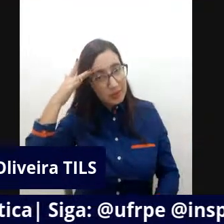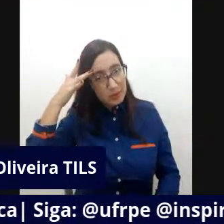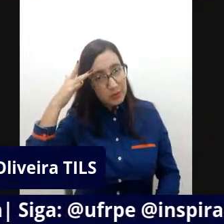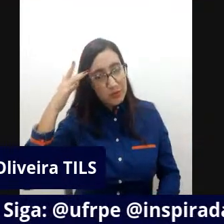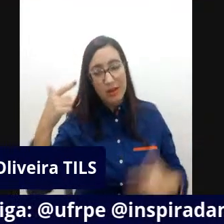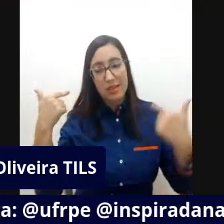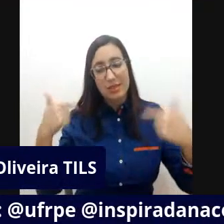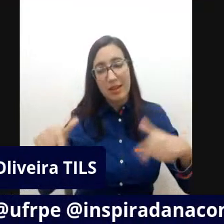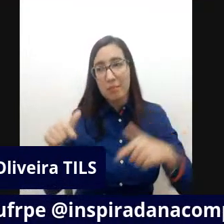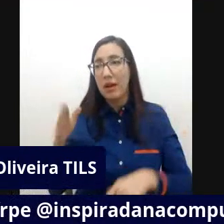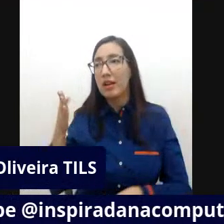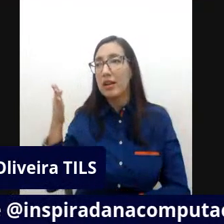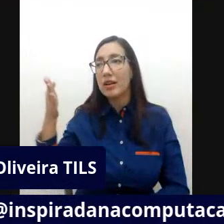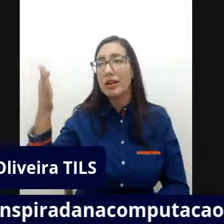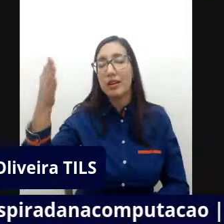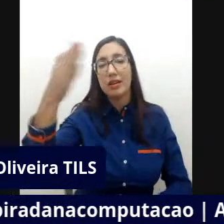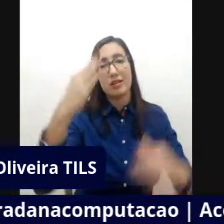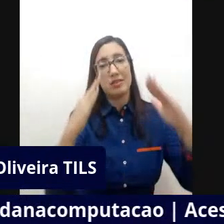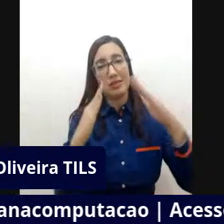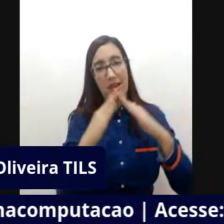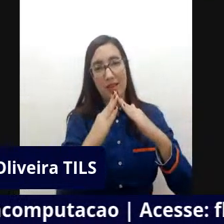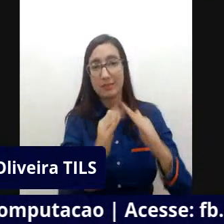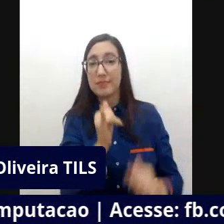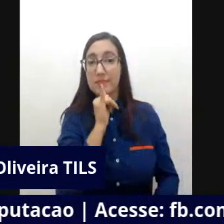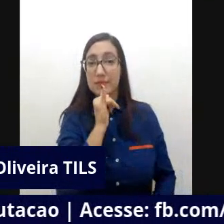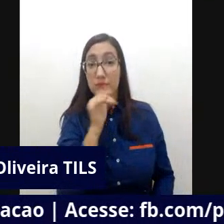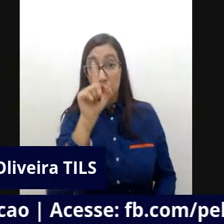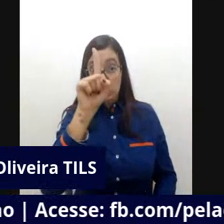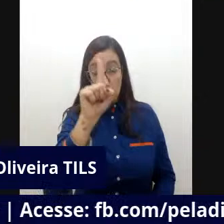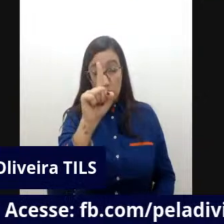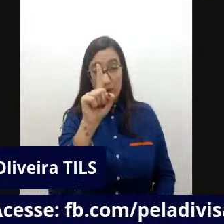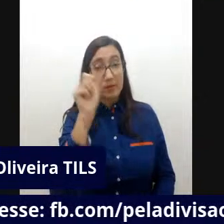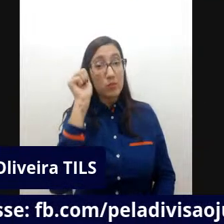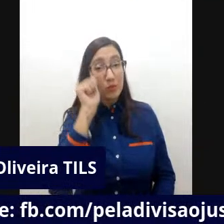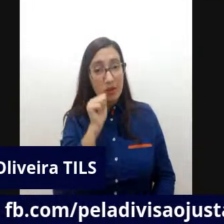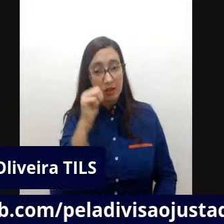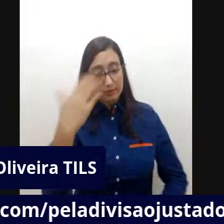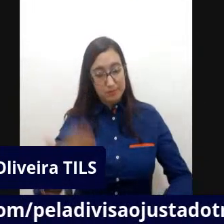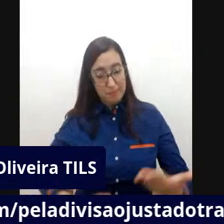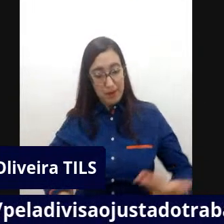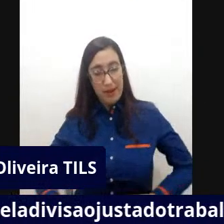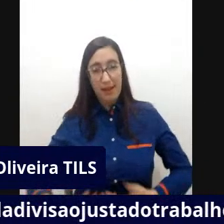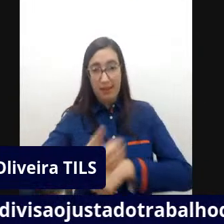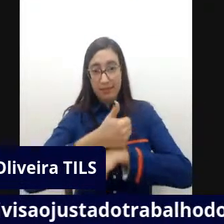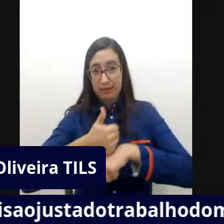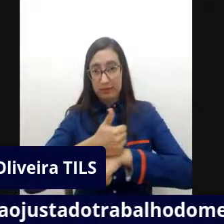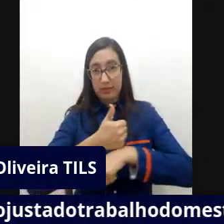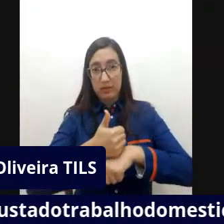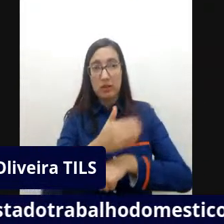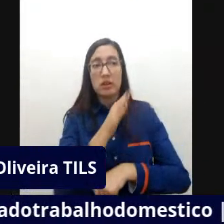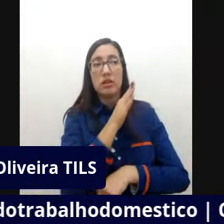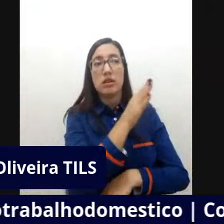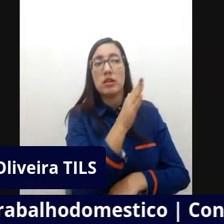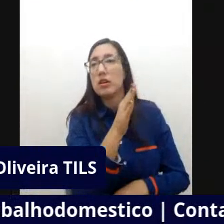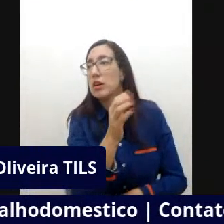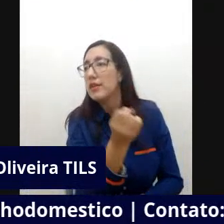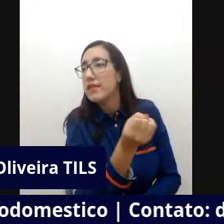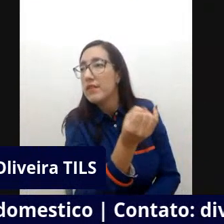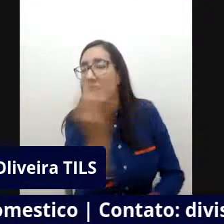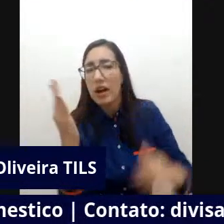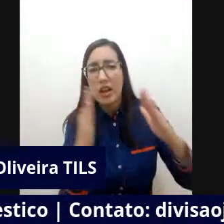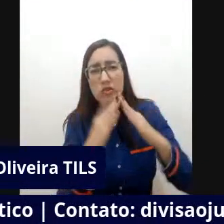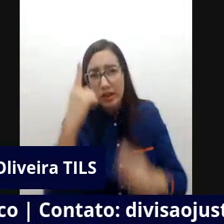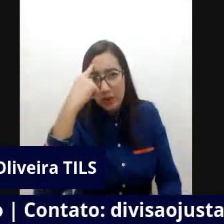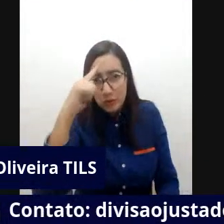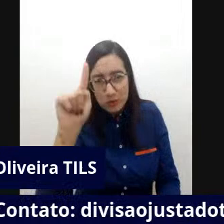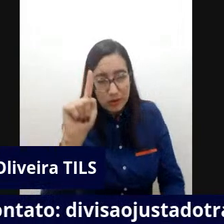duas, três casas no mesmo dia. Não vai conseguir fazer. A limpeza, e que as pessoas nunca contratam apenas para